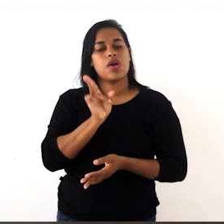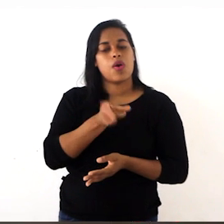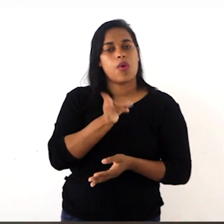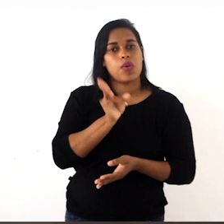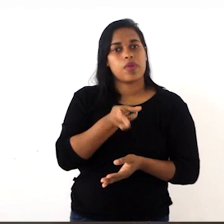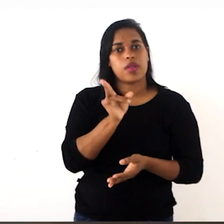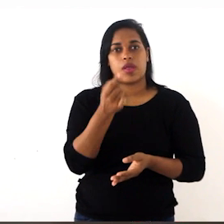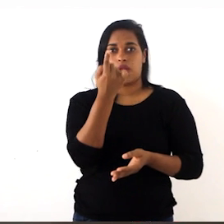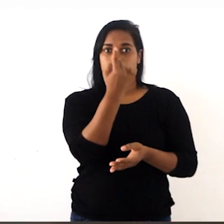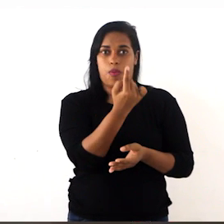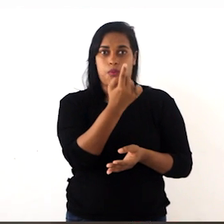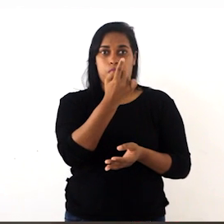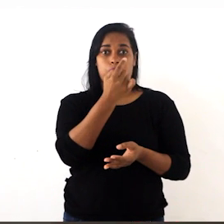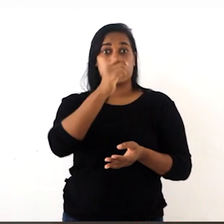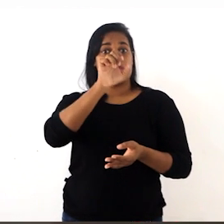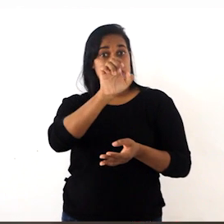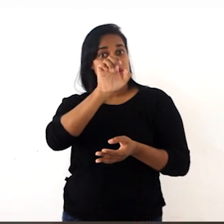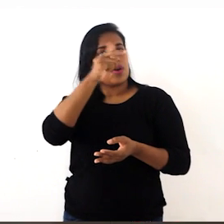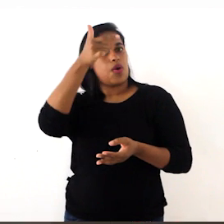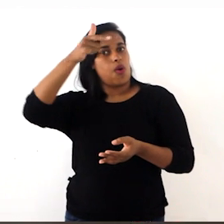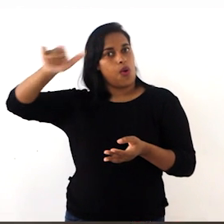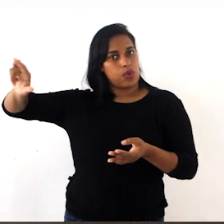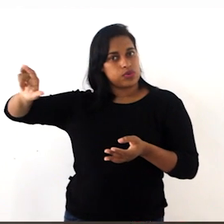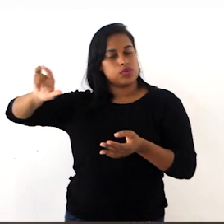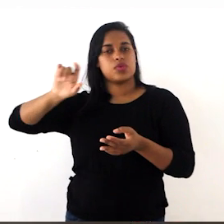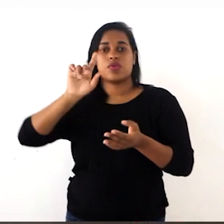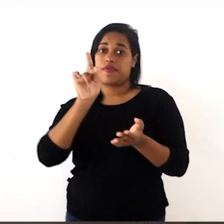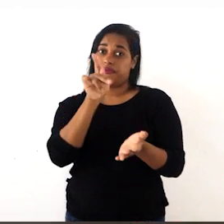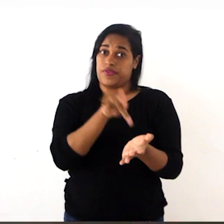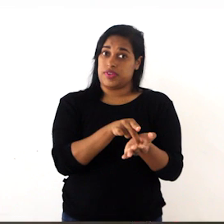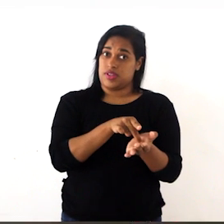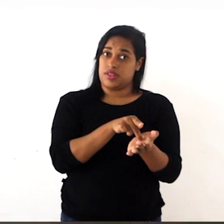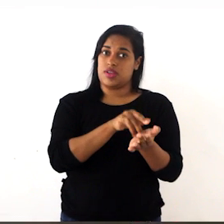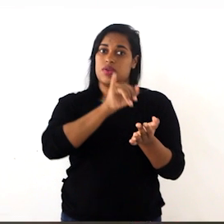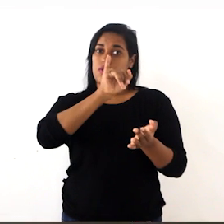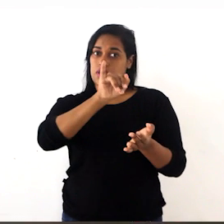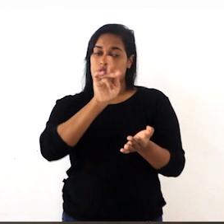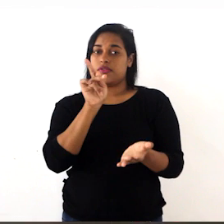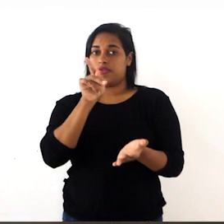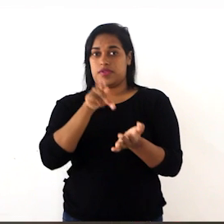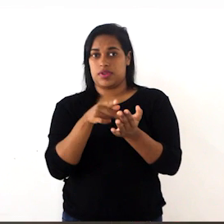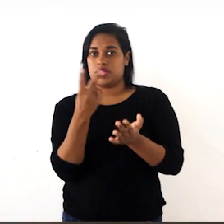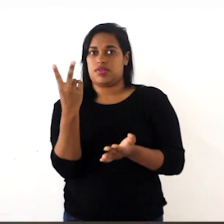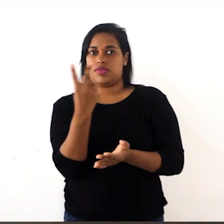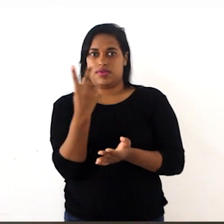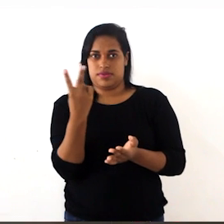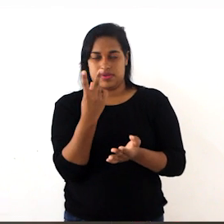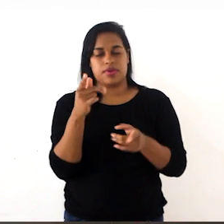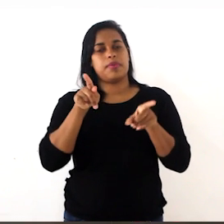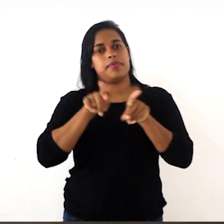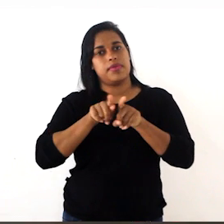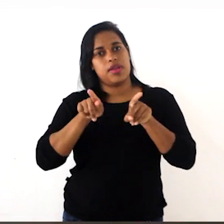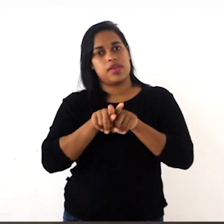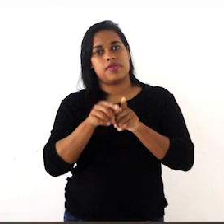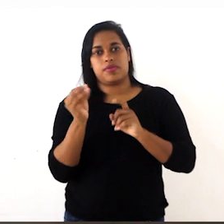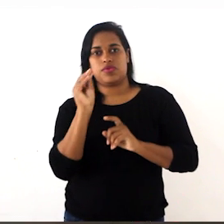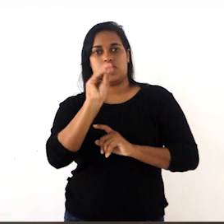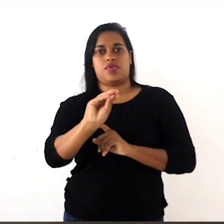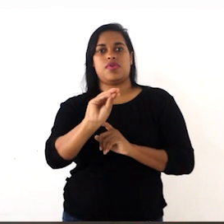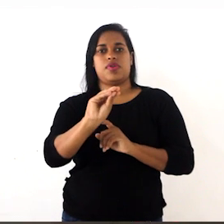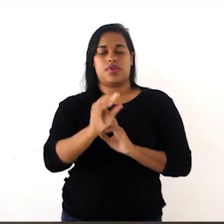que ser um e outro. Se for verdadeiro o primeiro e for verdadeiro o segundo, então vamos colocar